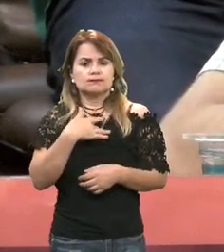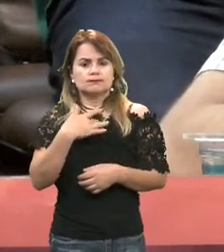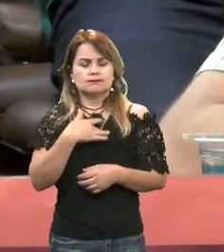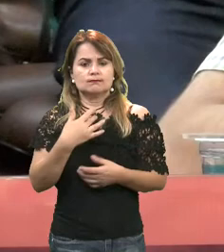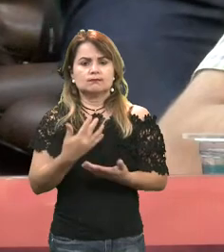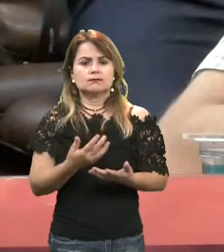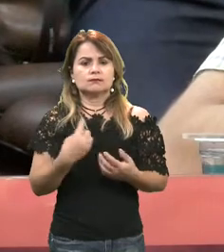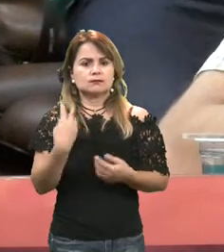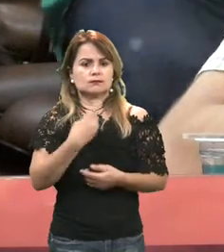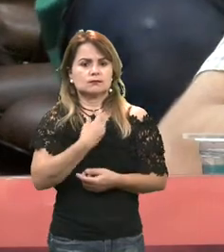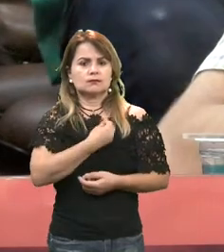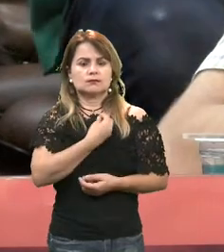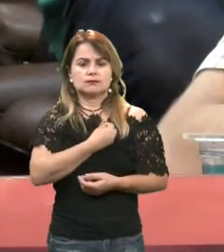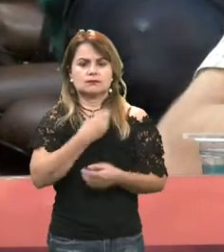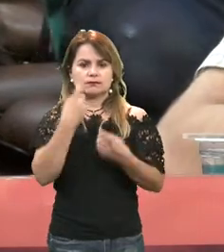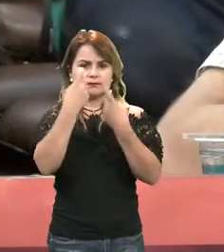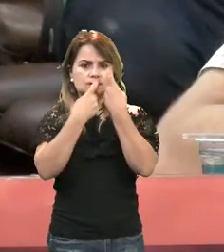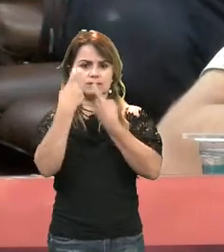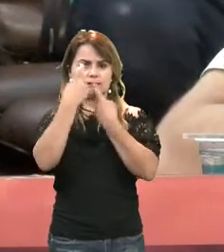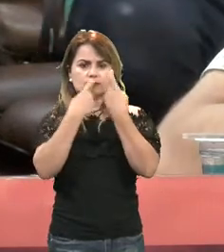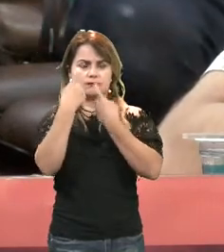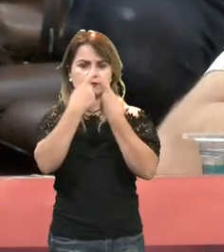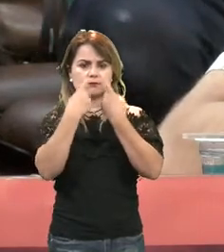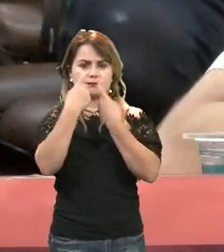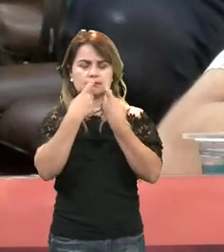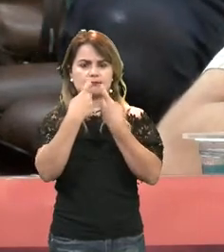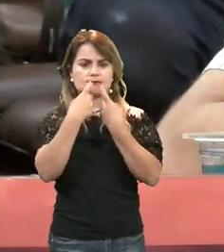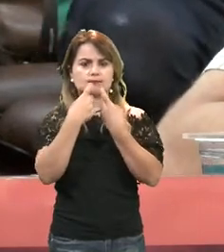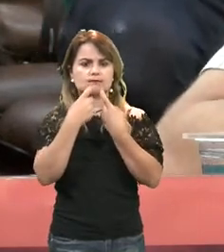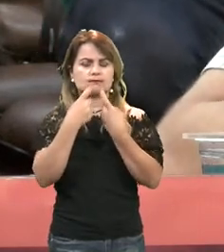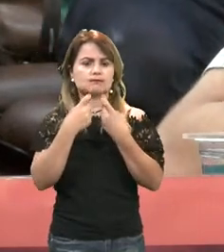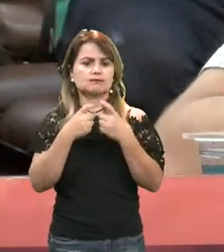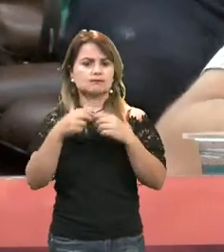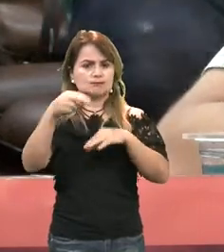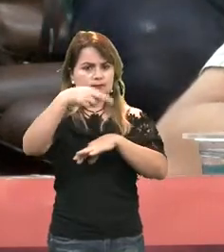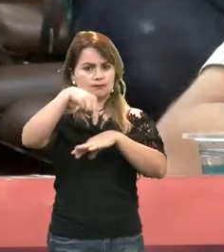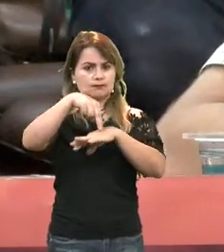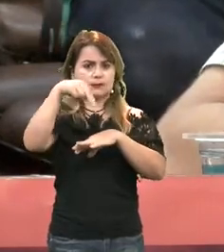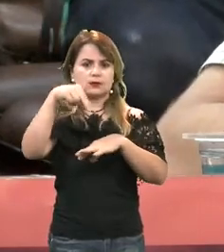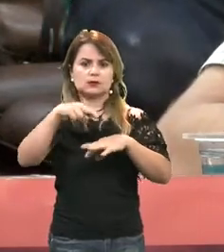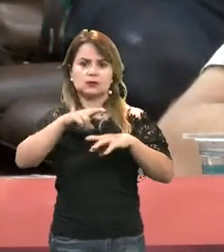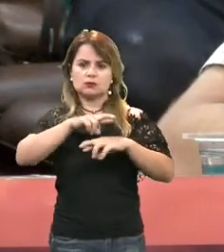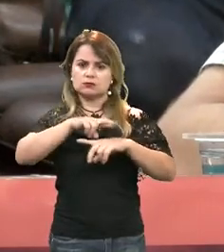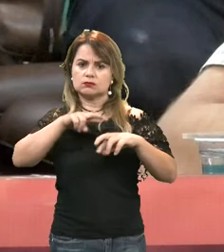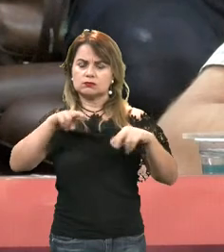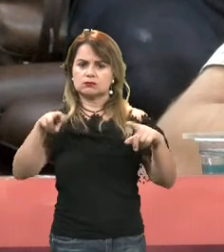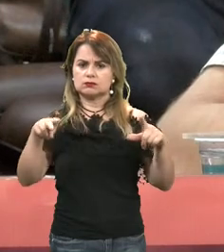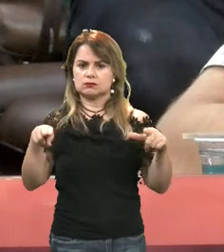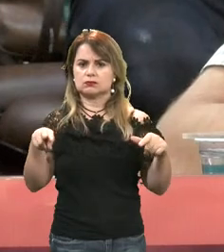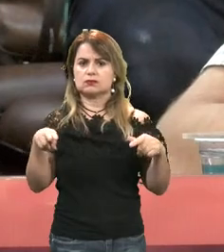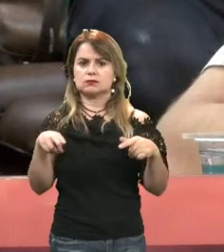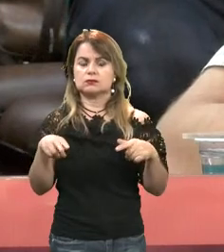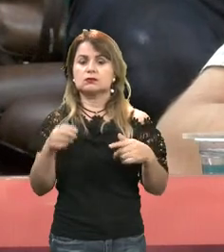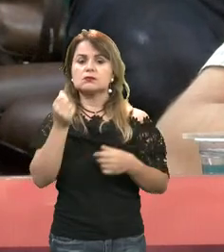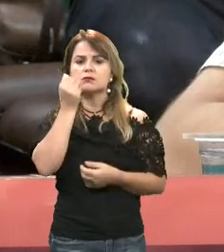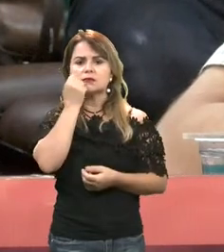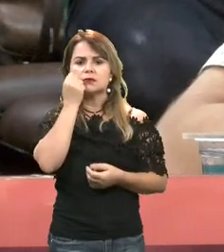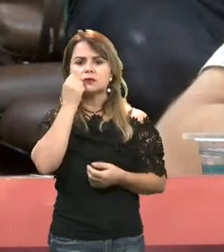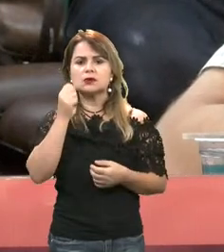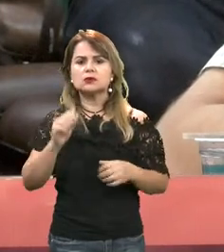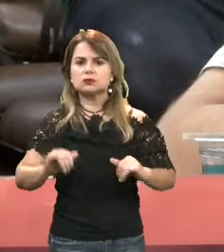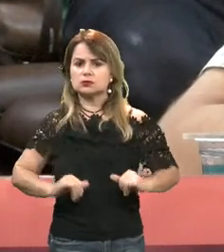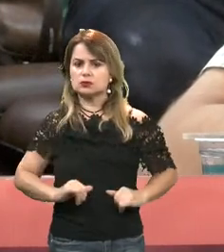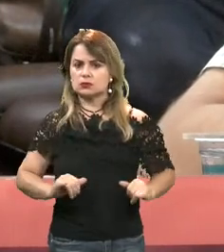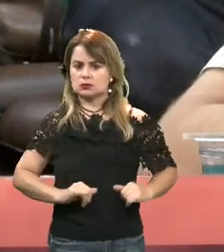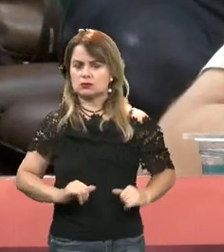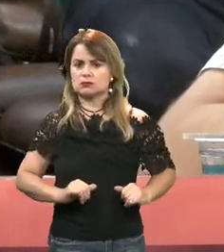gente ficou muito preocupado com algumas mudanças, mas quantas mães terão que passar pelo que vocês passam para poder